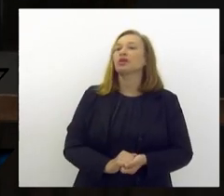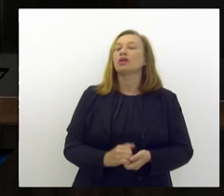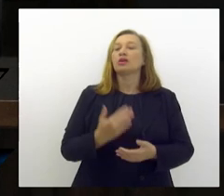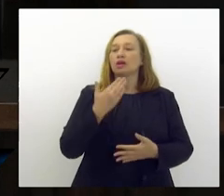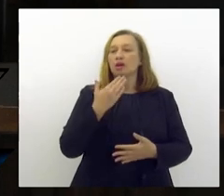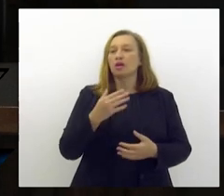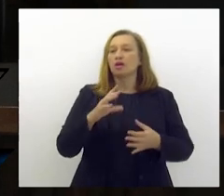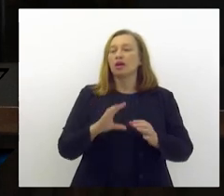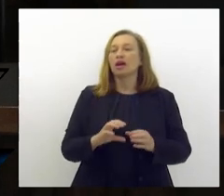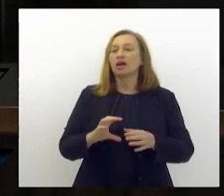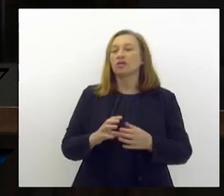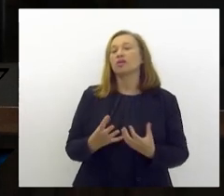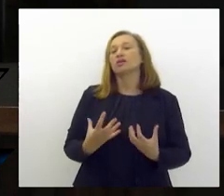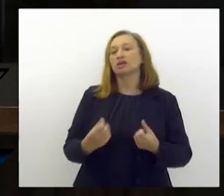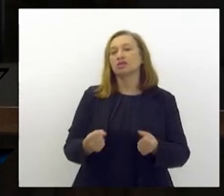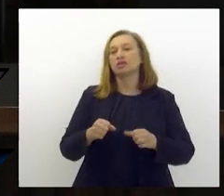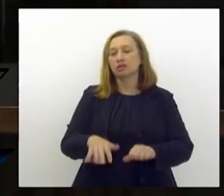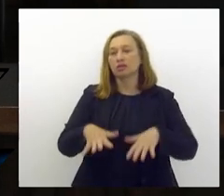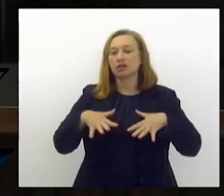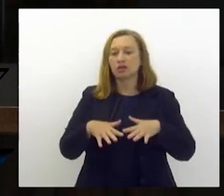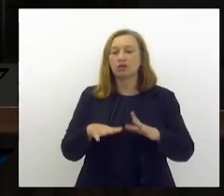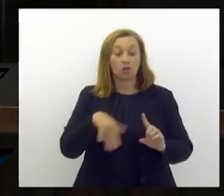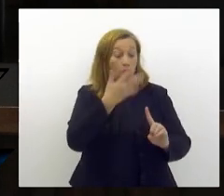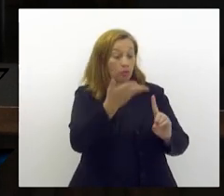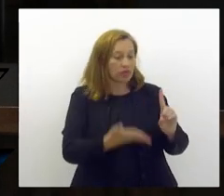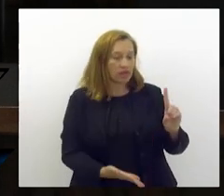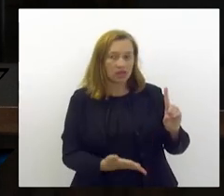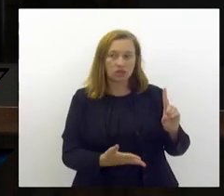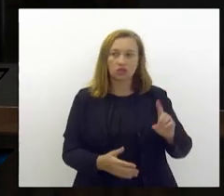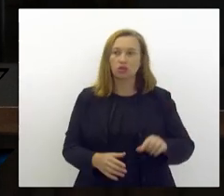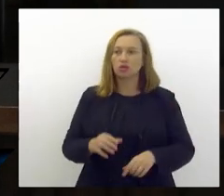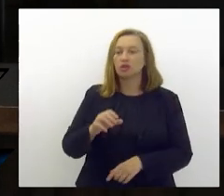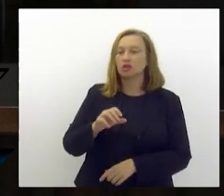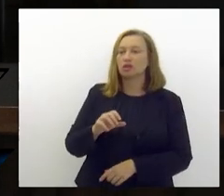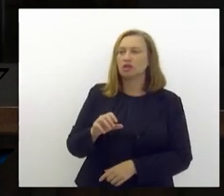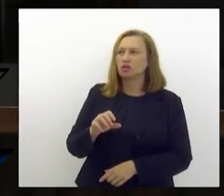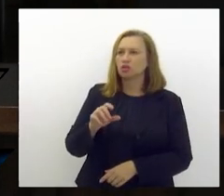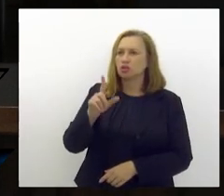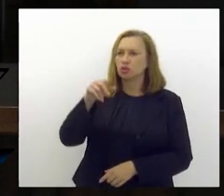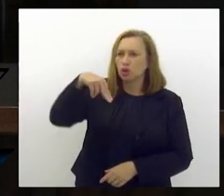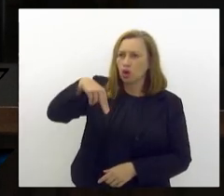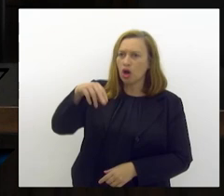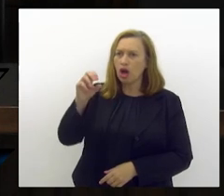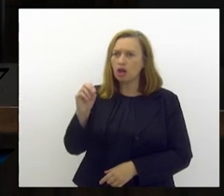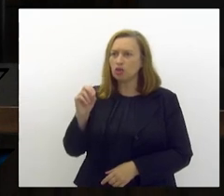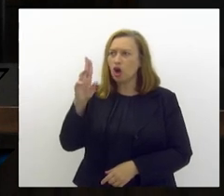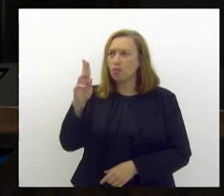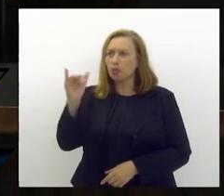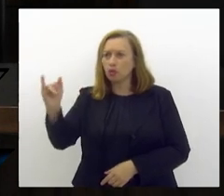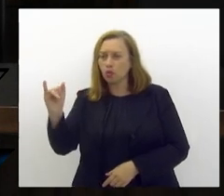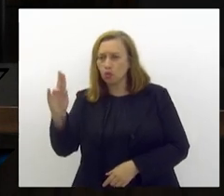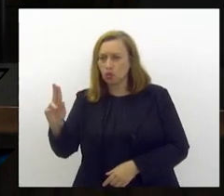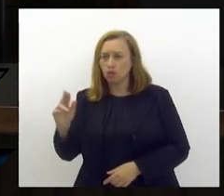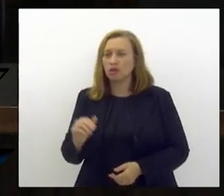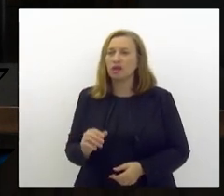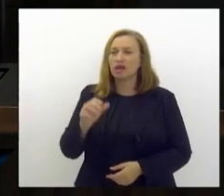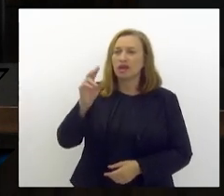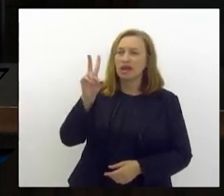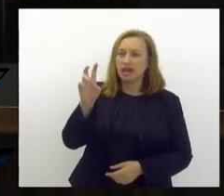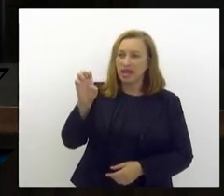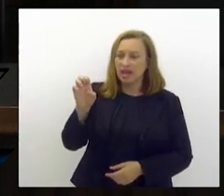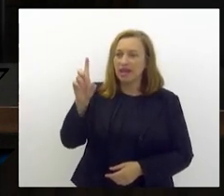plenário. Os homenageados são Monsenhor Nobu Sano, Evaldo Pontes da